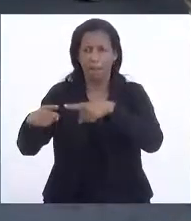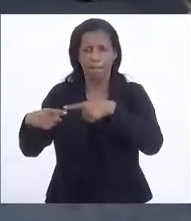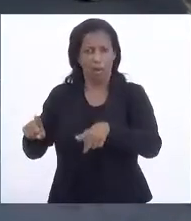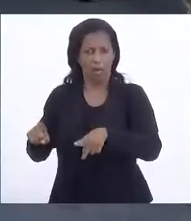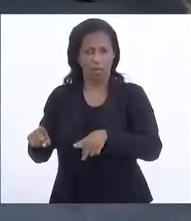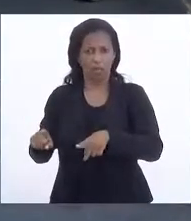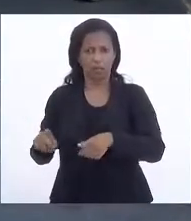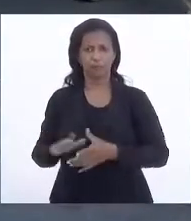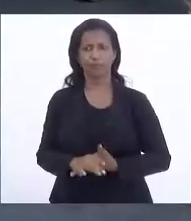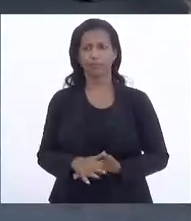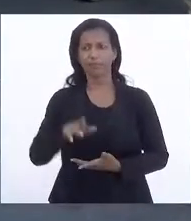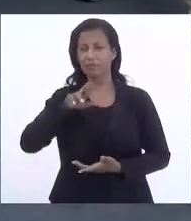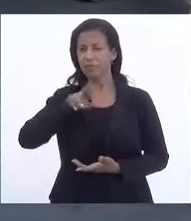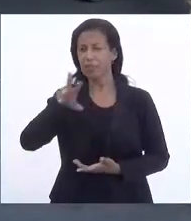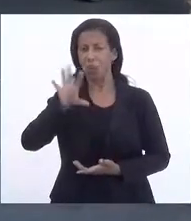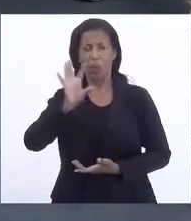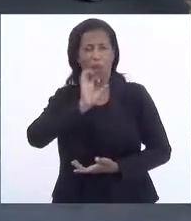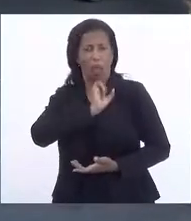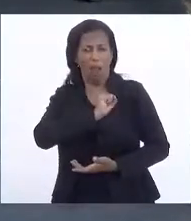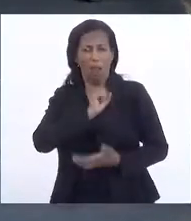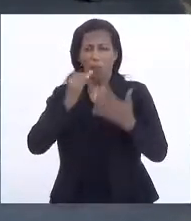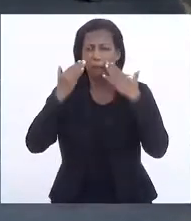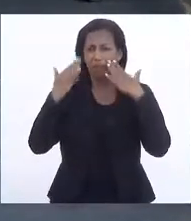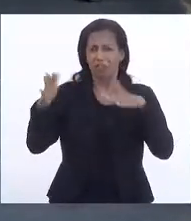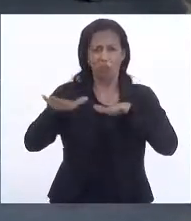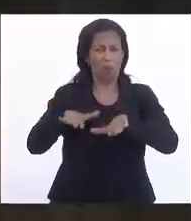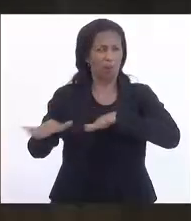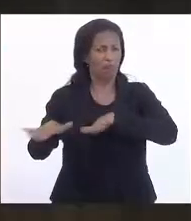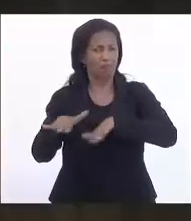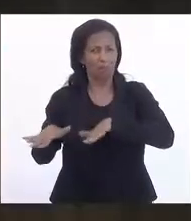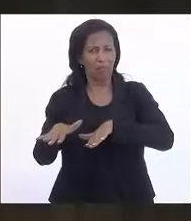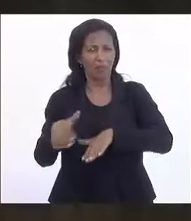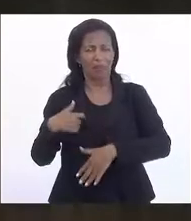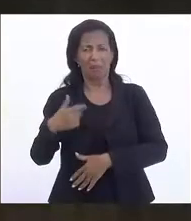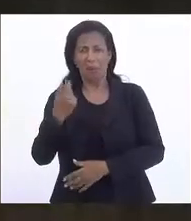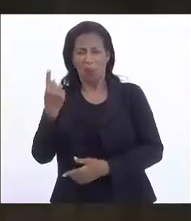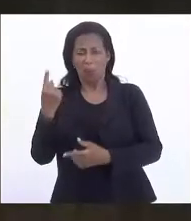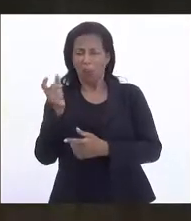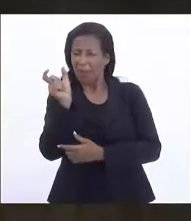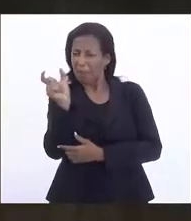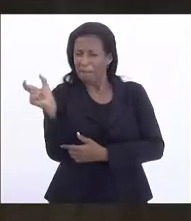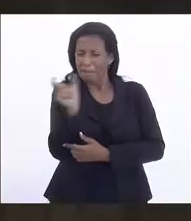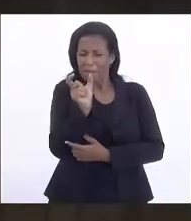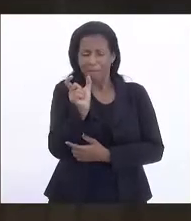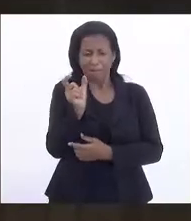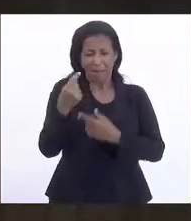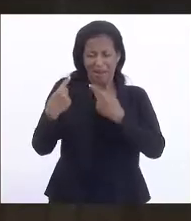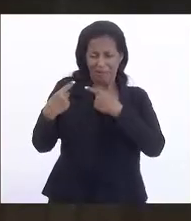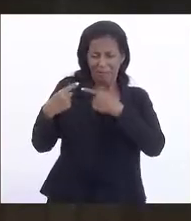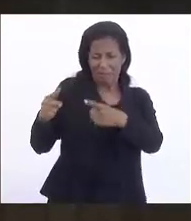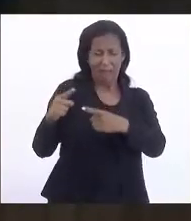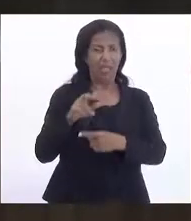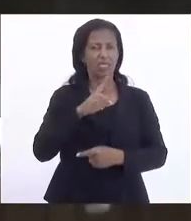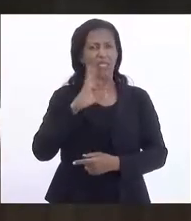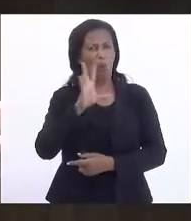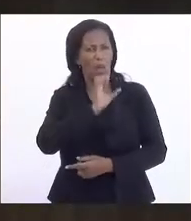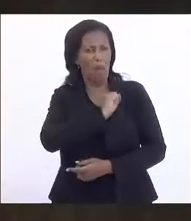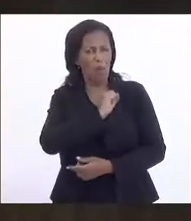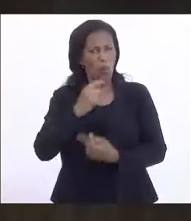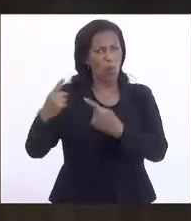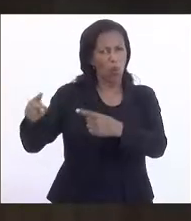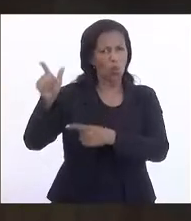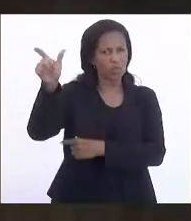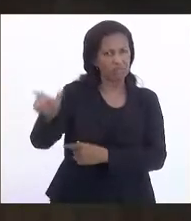religiosidade, manifestação e movimento, usar algo que não seja o amor para com o outro,